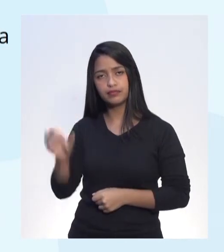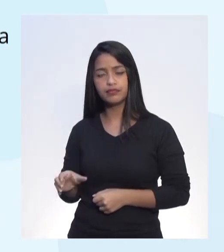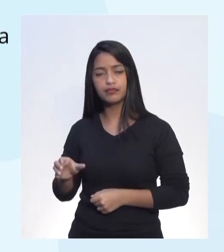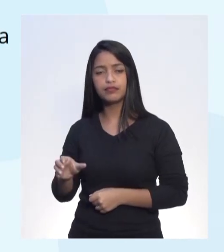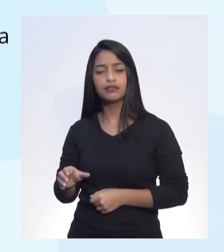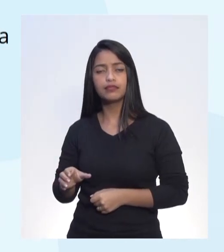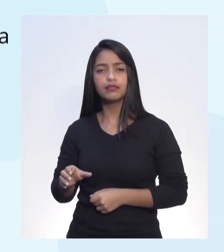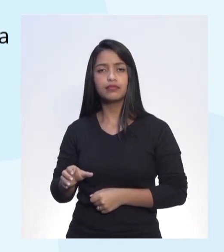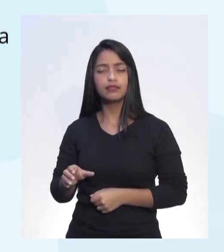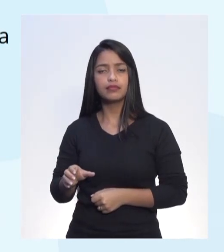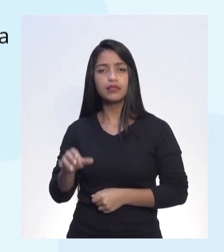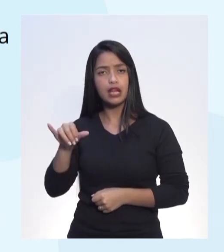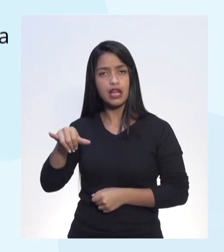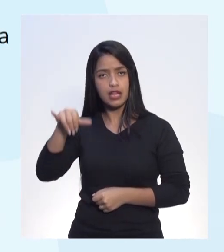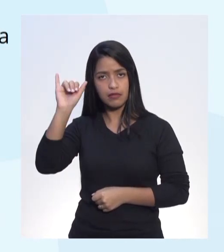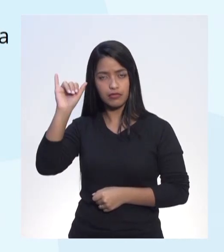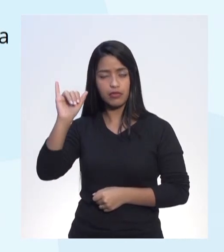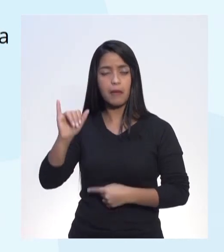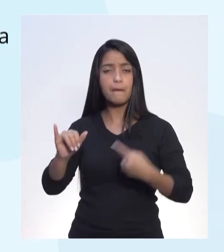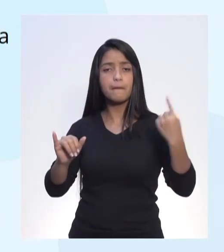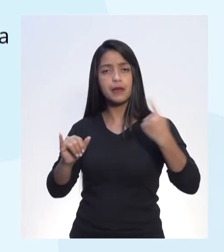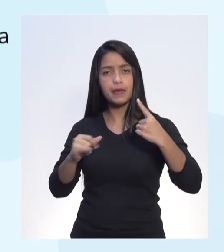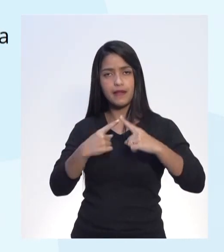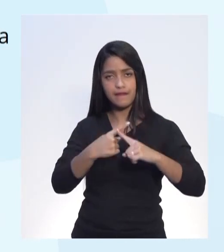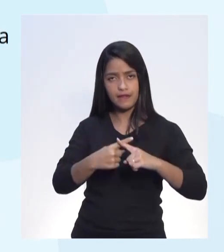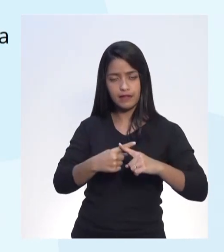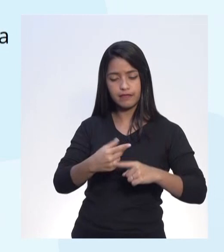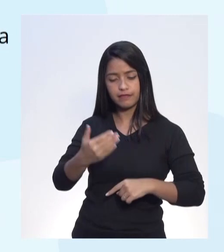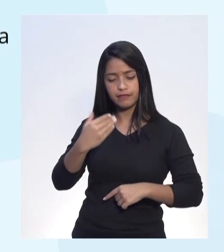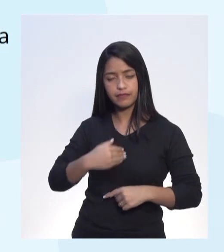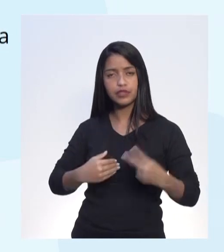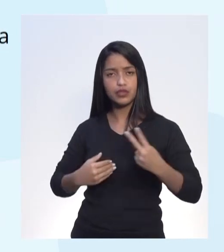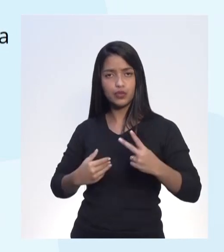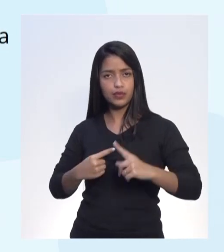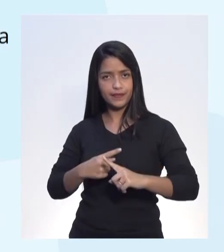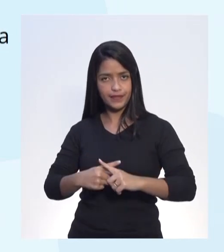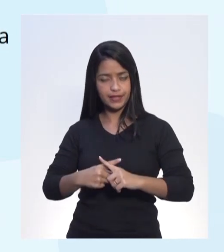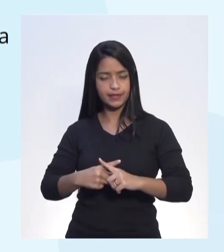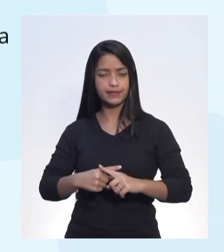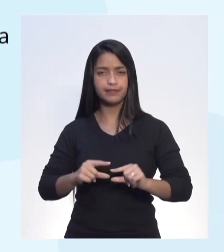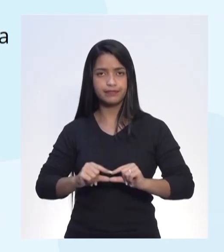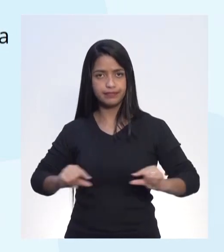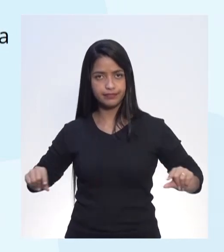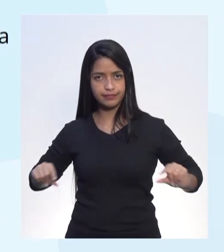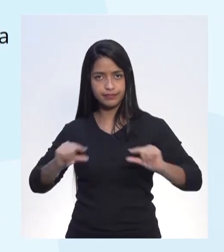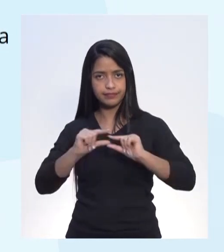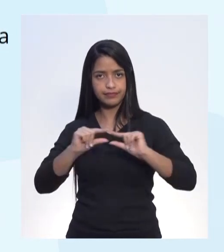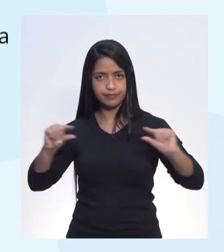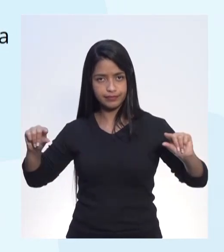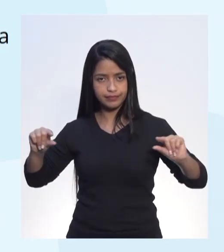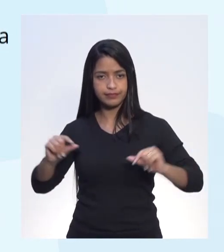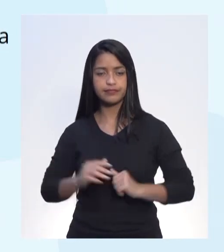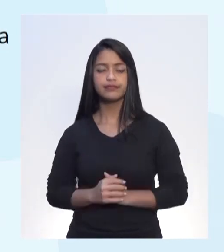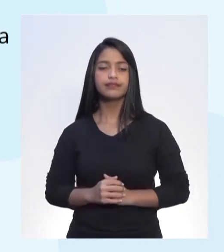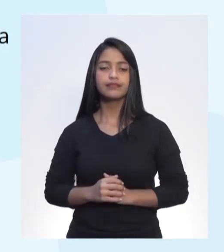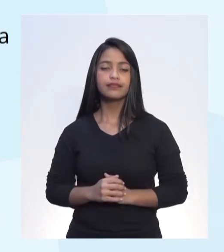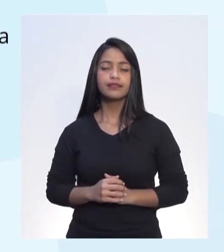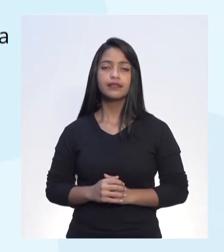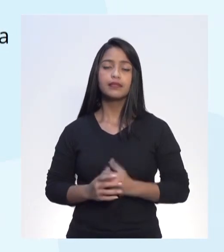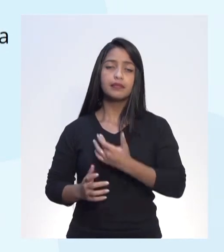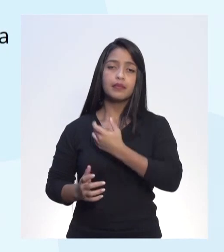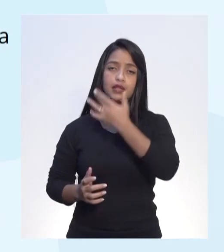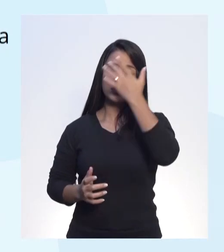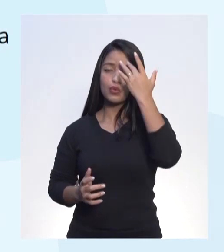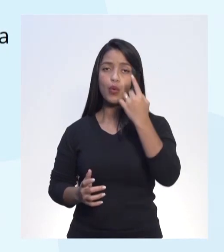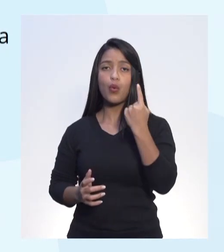rodada. Assim, y para a primeira rodada e a segunda. O candidato 1, a expressão algébrica dele. O